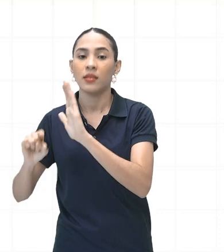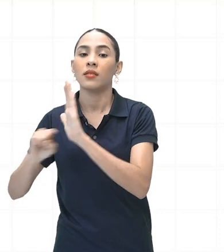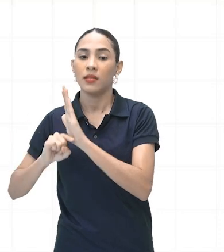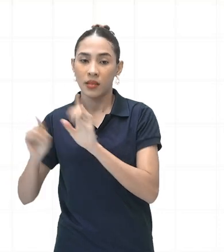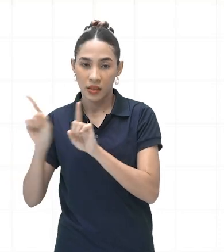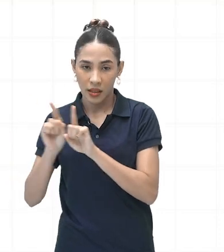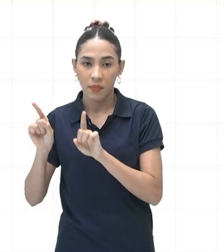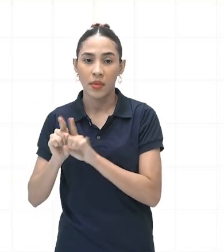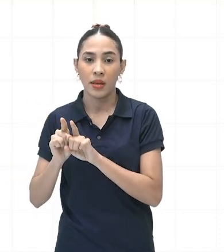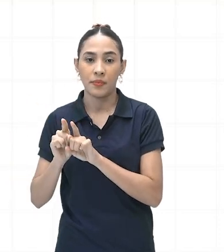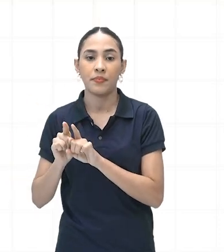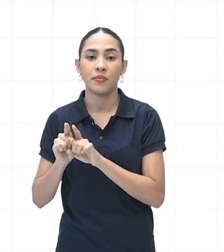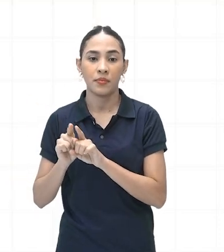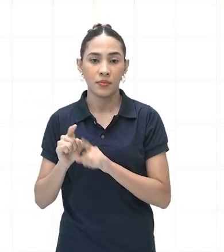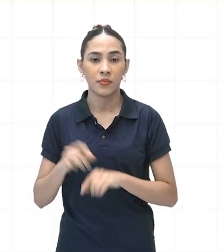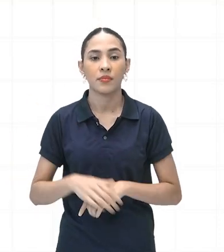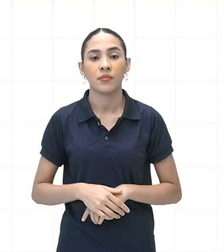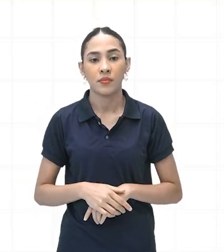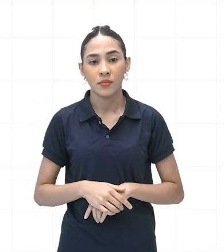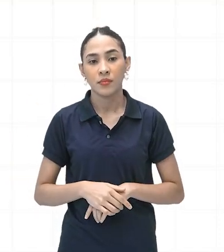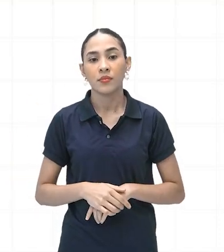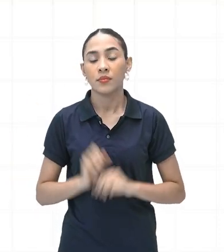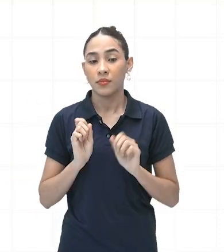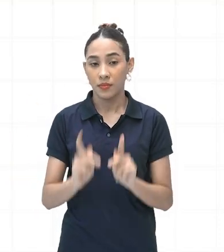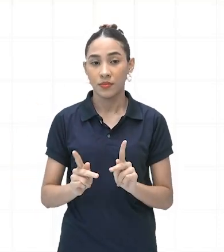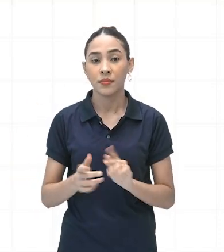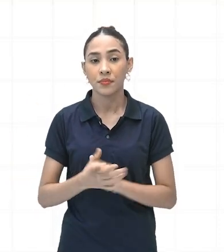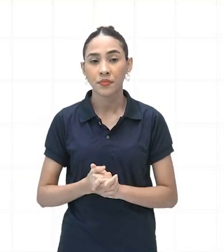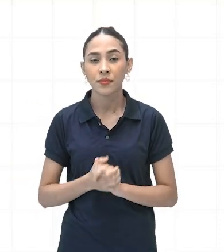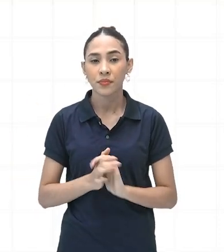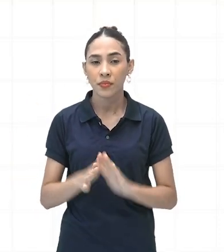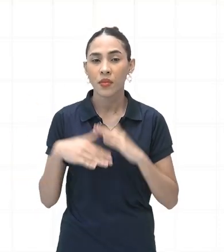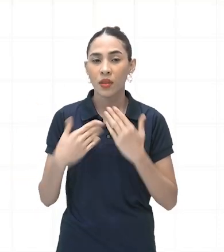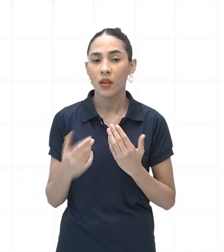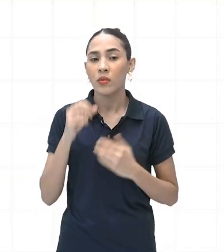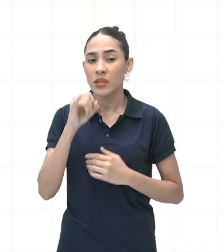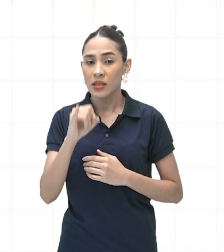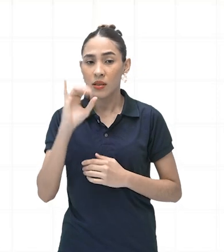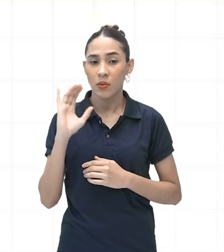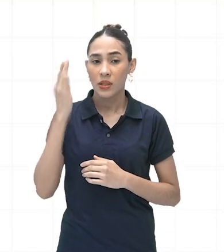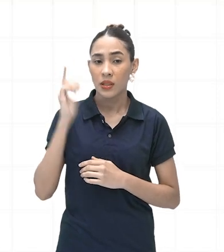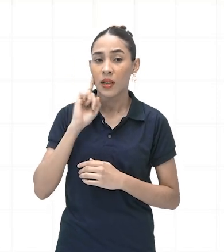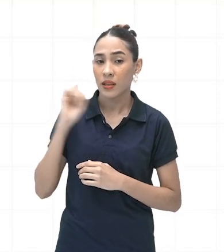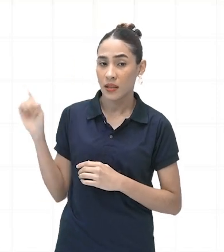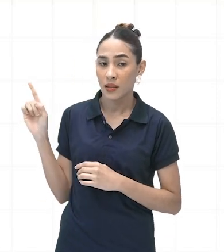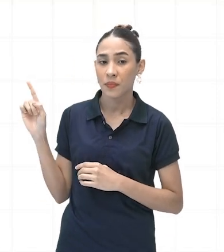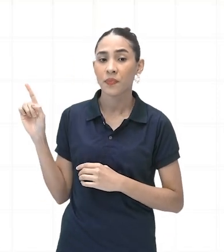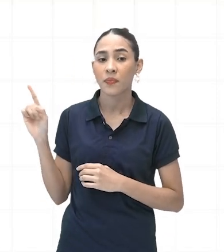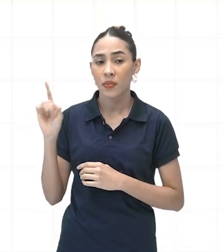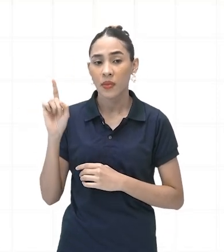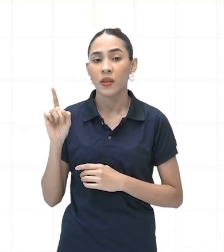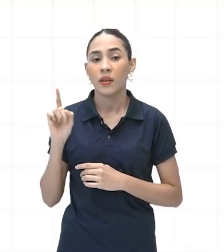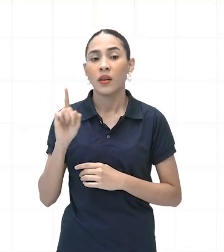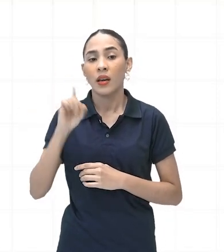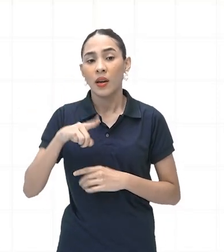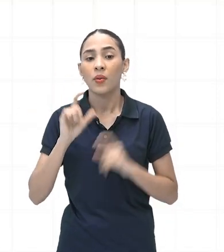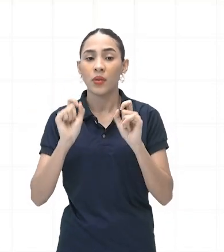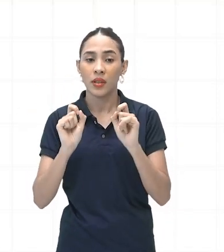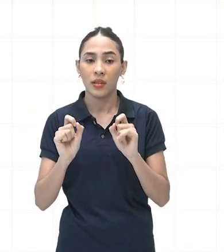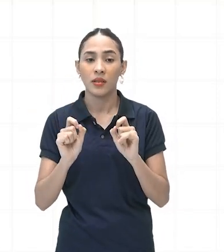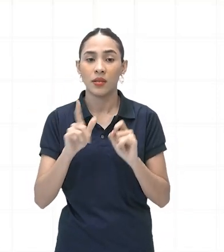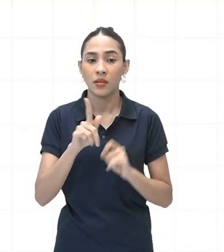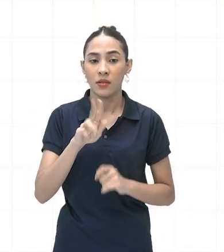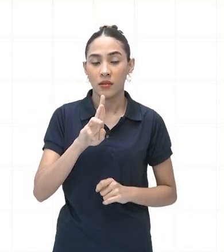C também irá diminuir. Correto? Então, quando isso acontece, nós vamos dizer que